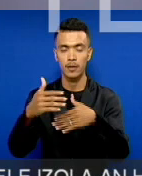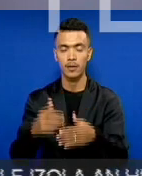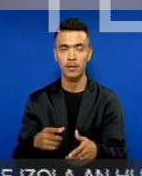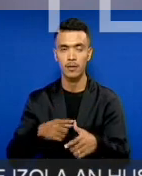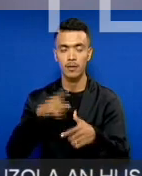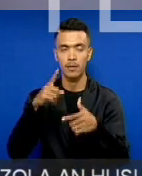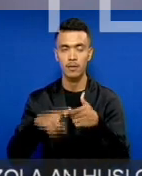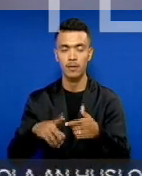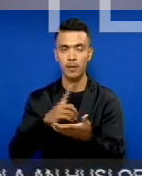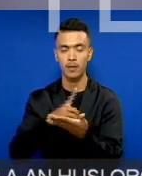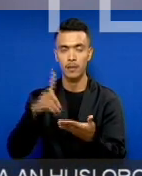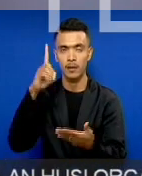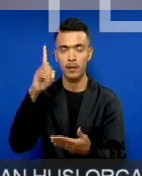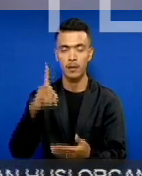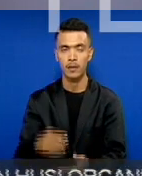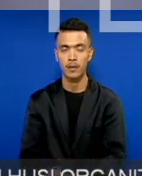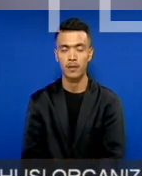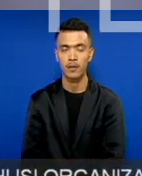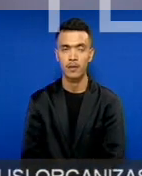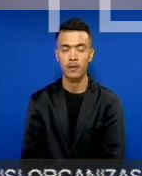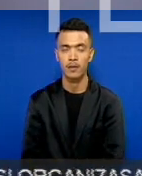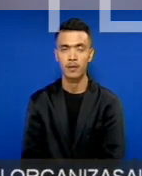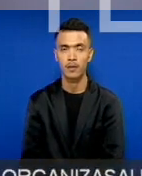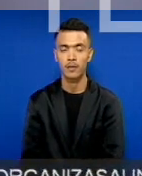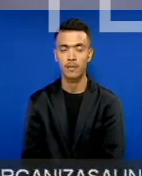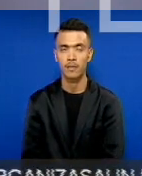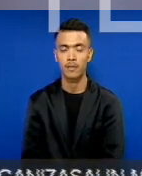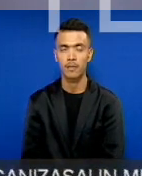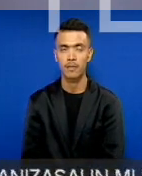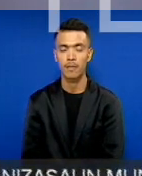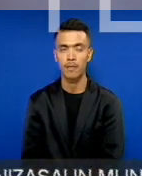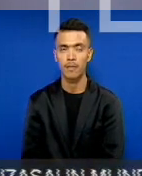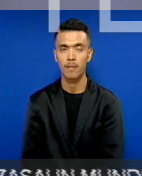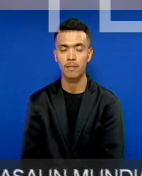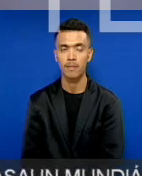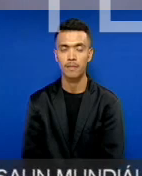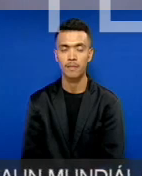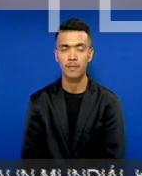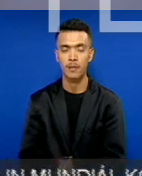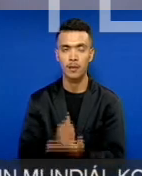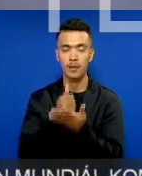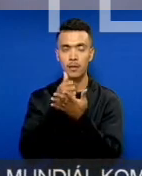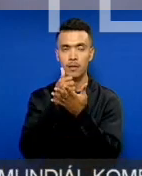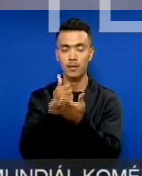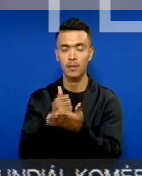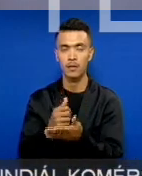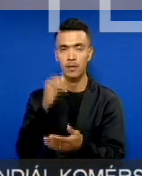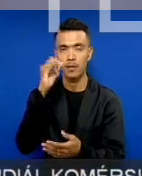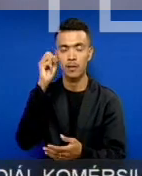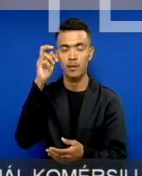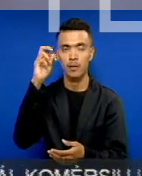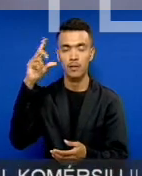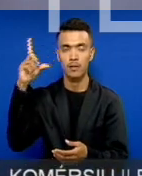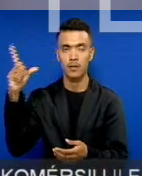digamos, um orgulho ter a Forges aqui em Timor-Leste. Não, é um apoio, a ideia é de facto que haja um